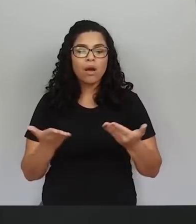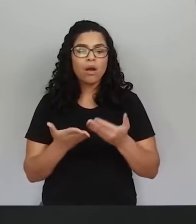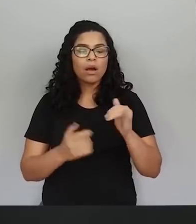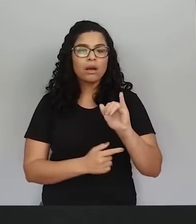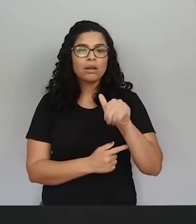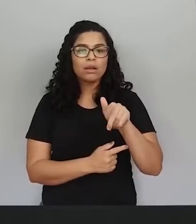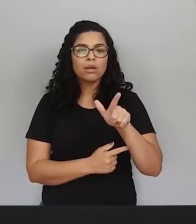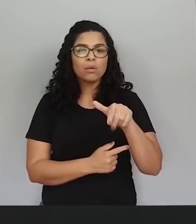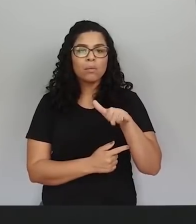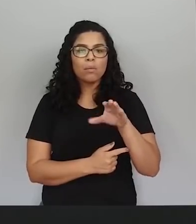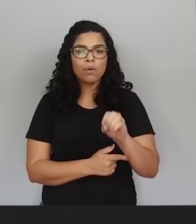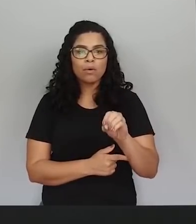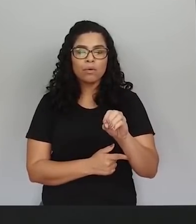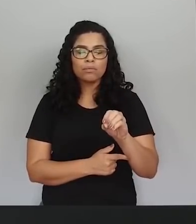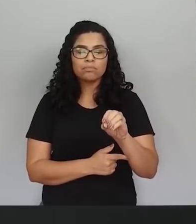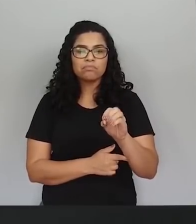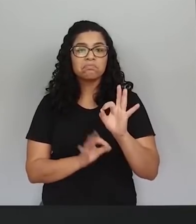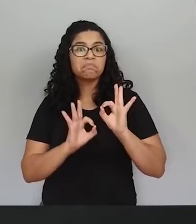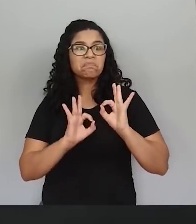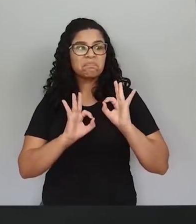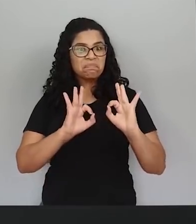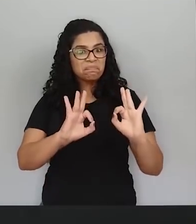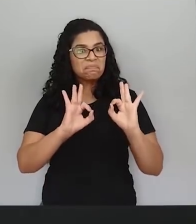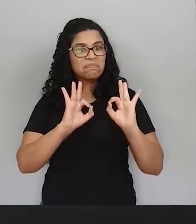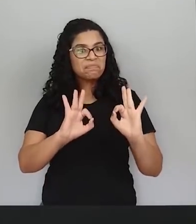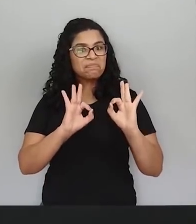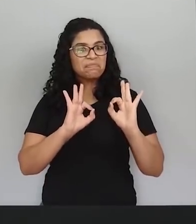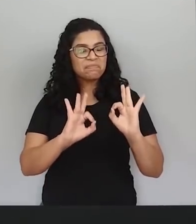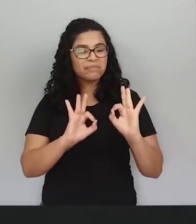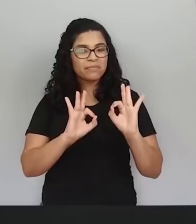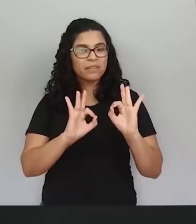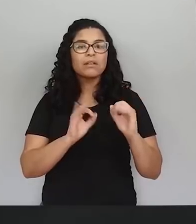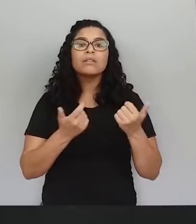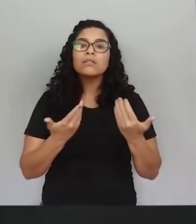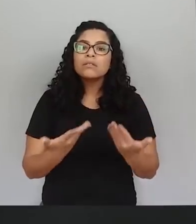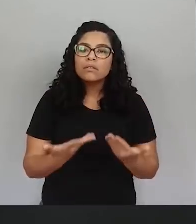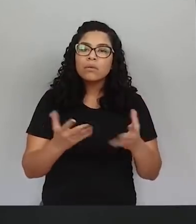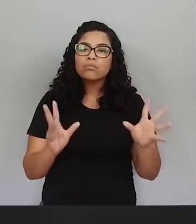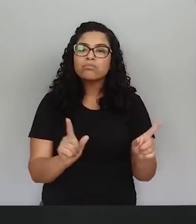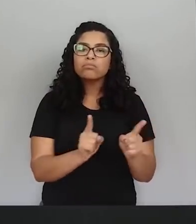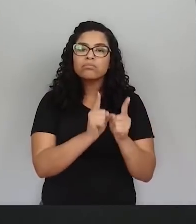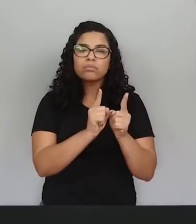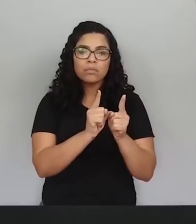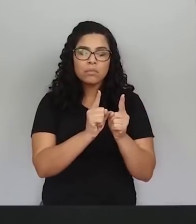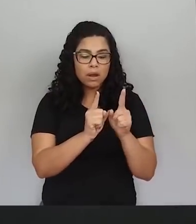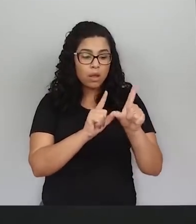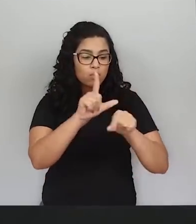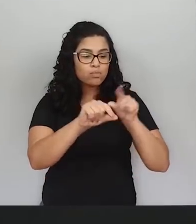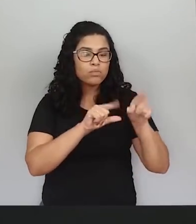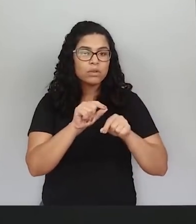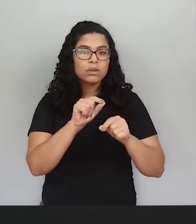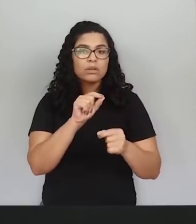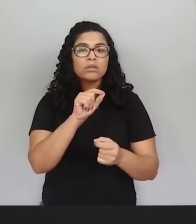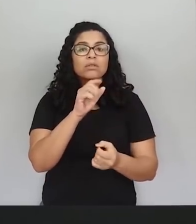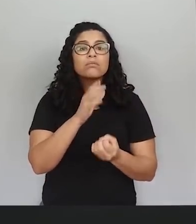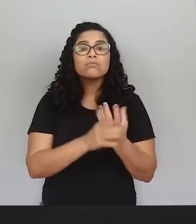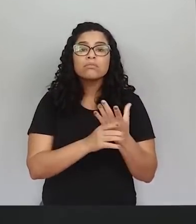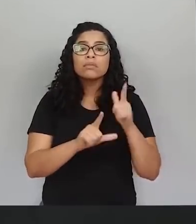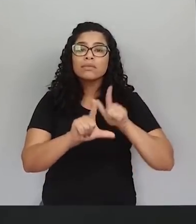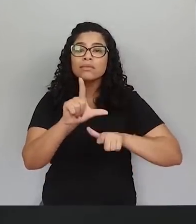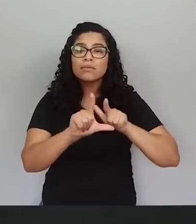mistura, conexão, sintonia. Essa conexão, essa mistura é feita por meio de partes de diferentes idiomas, ou seja,